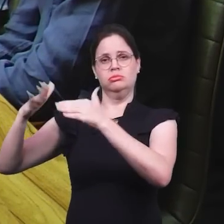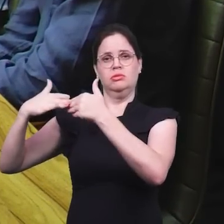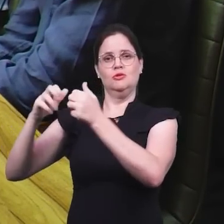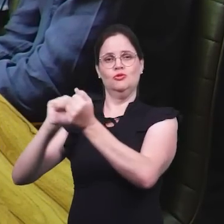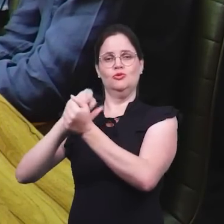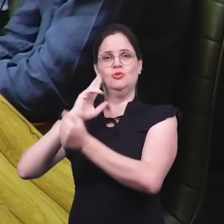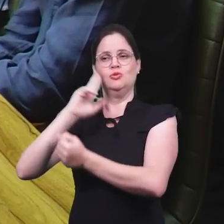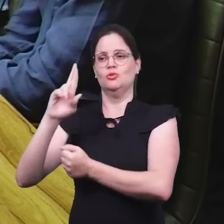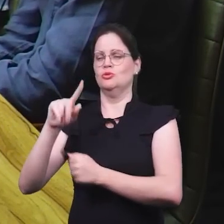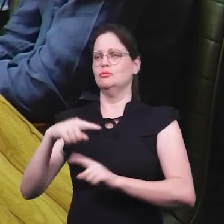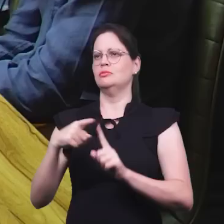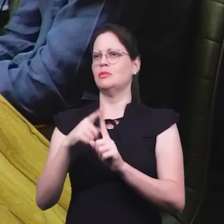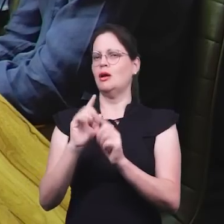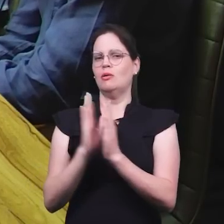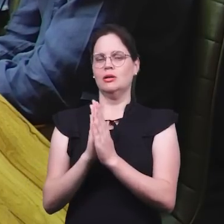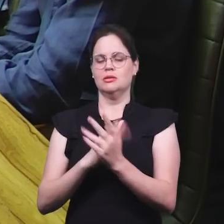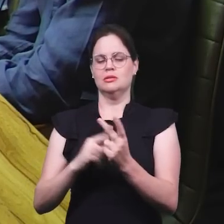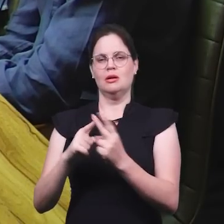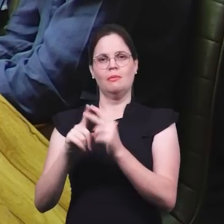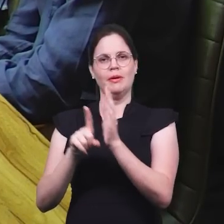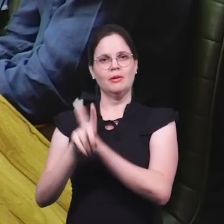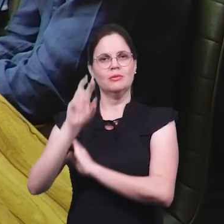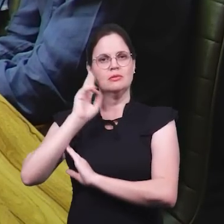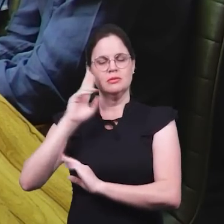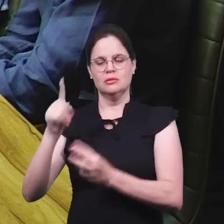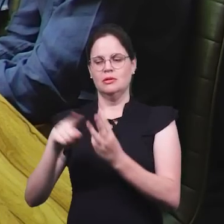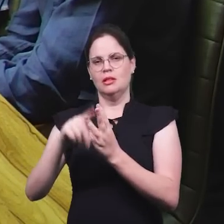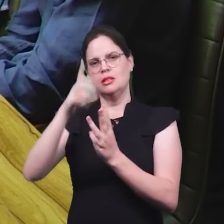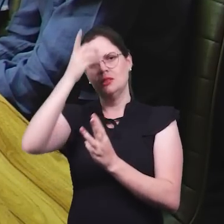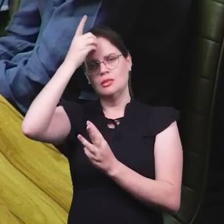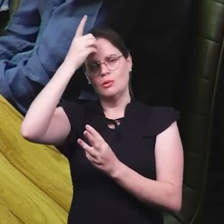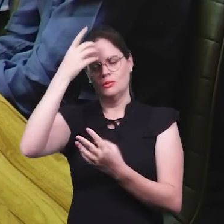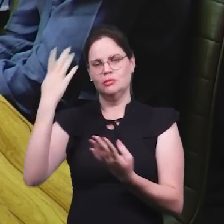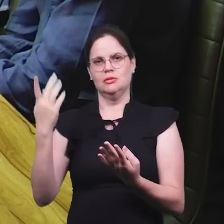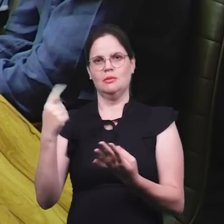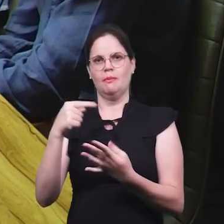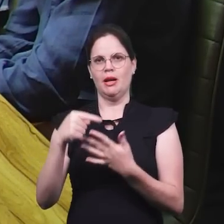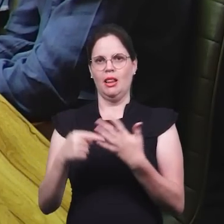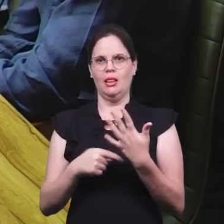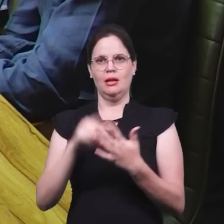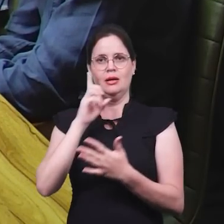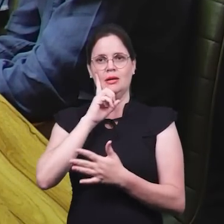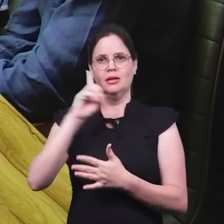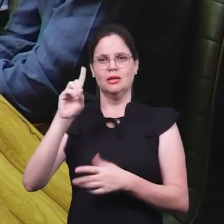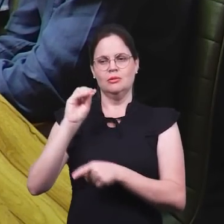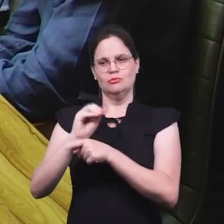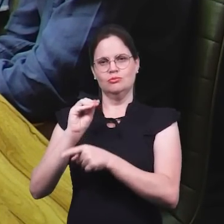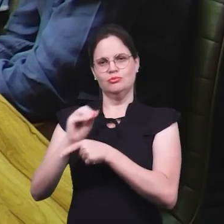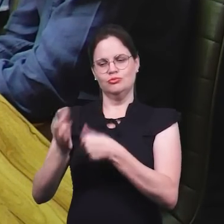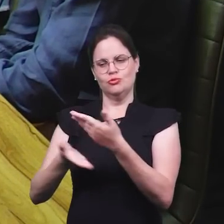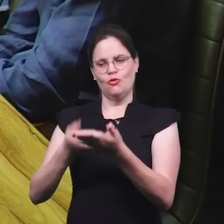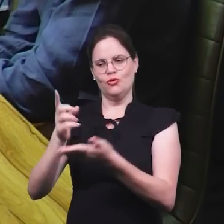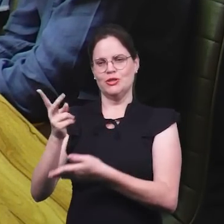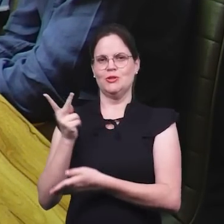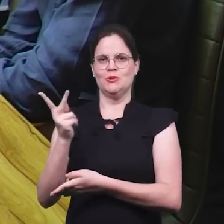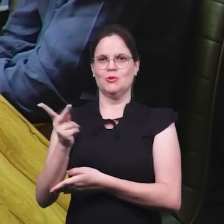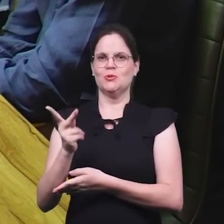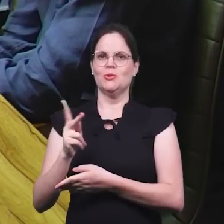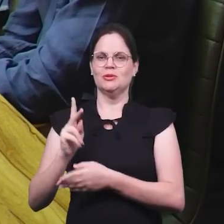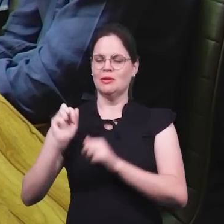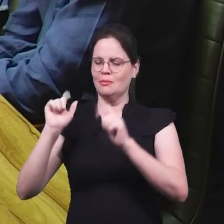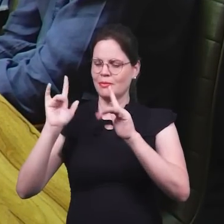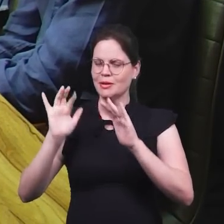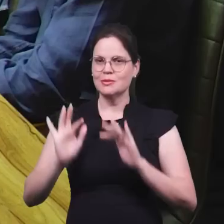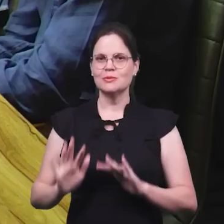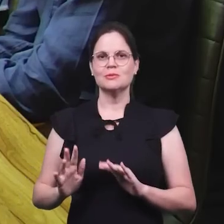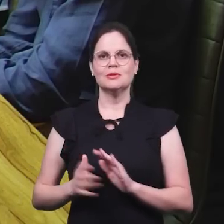dons da consulta, dos dons espirituais, e que Deus continue preservando vocês assim. Sim, sim,